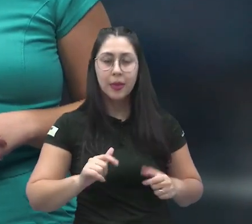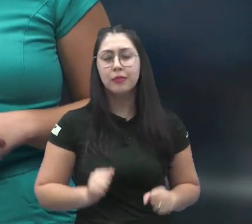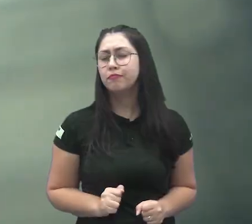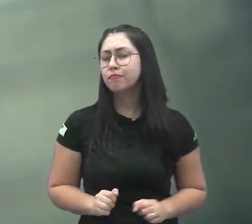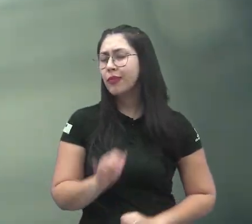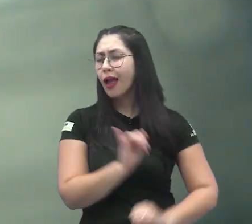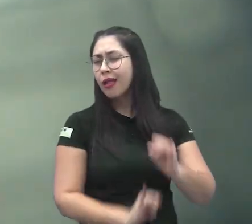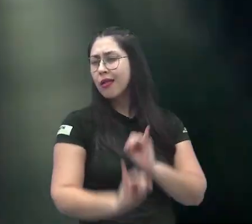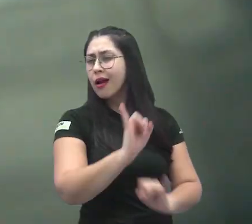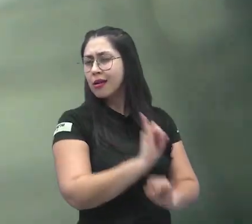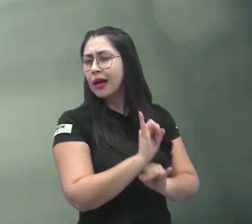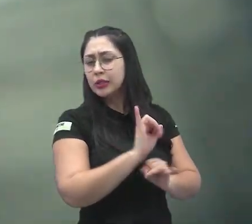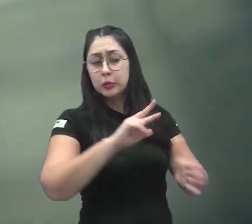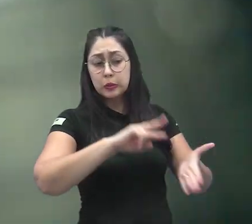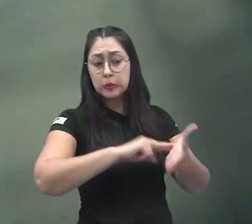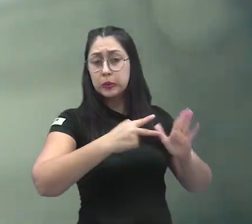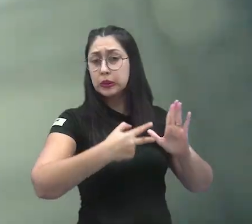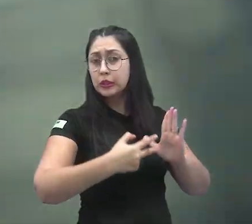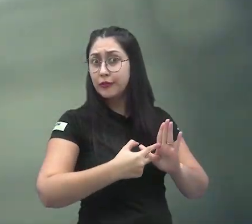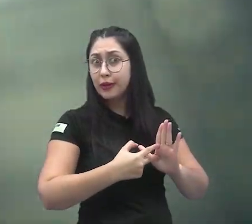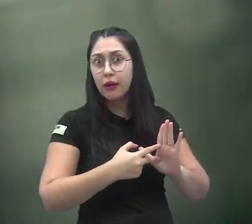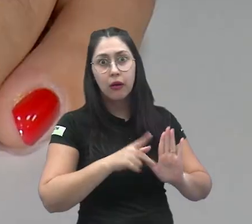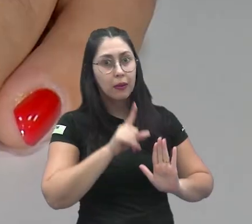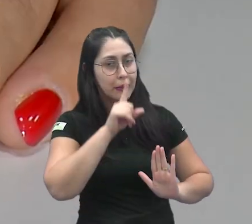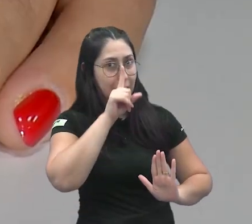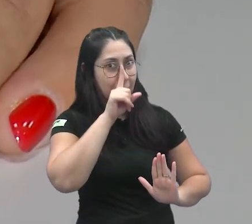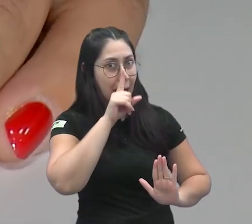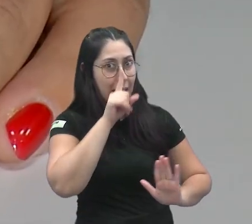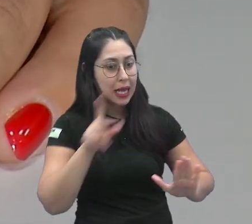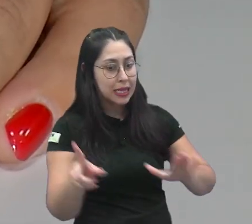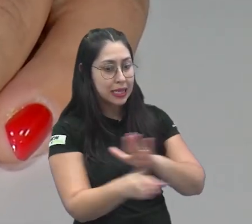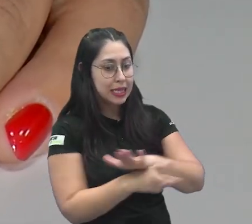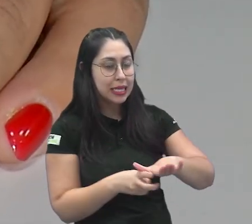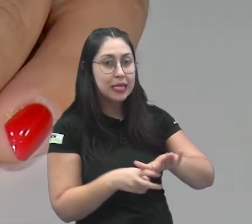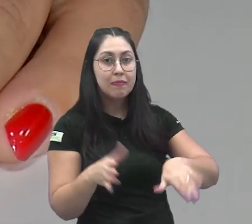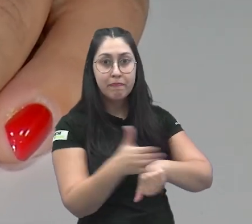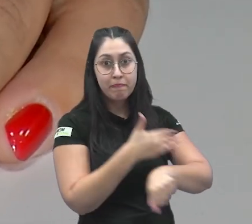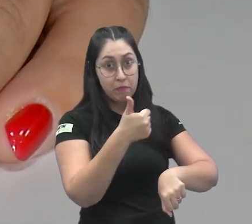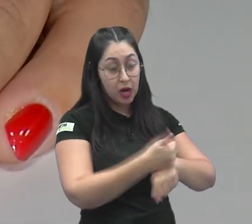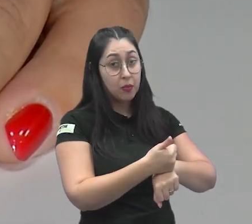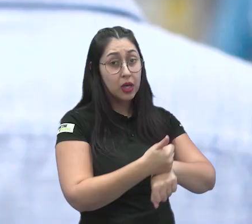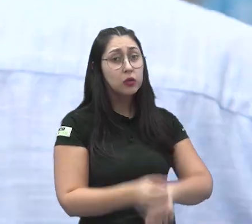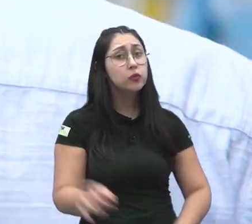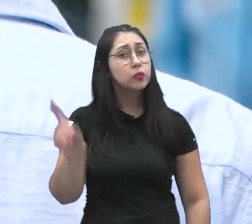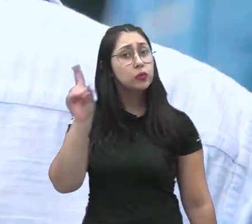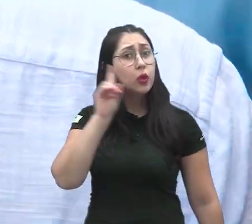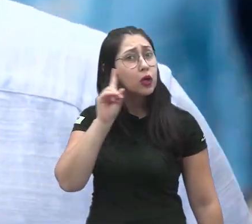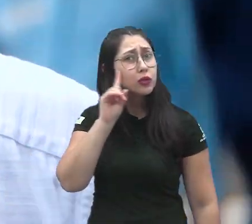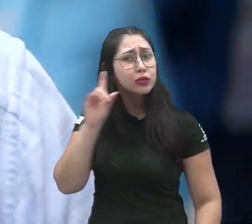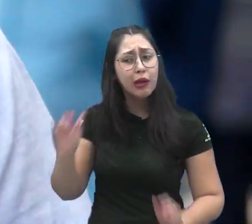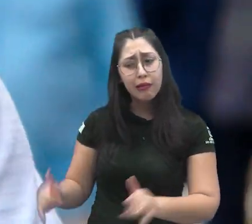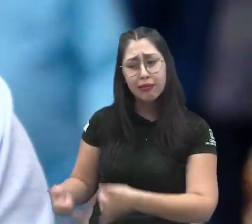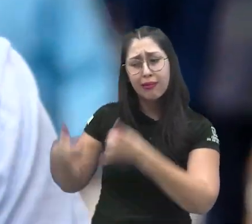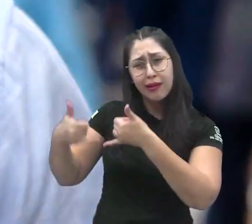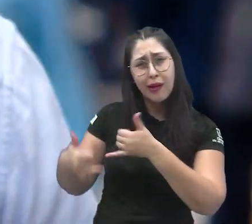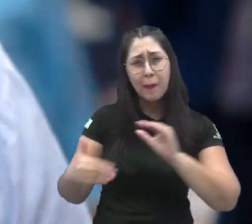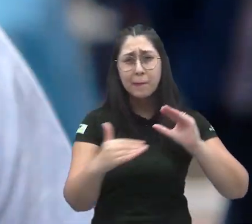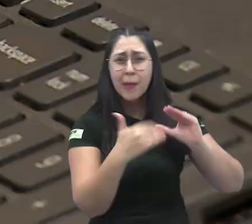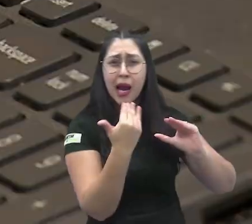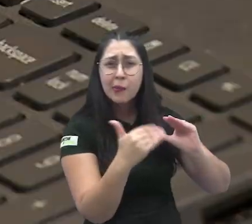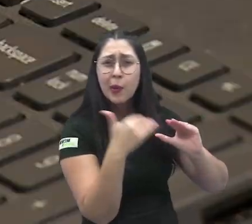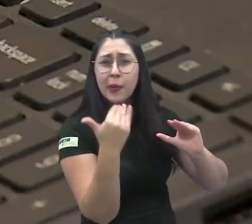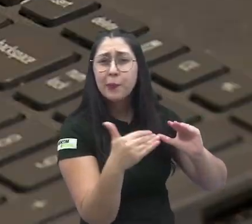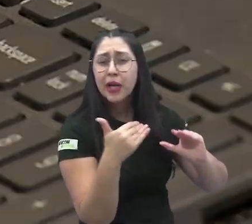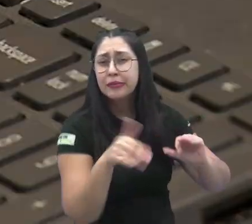problema. Estar online também significa estar mais exposto a golpes digitais. Todos os dias,